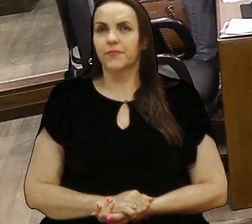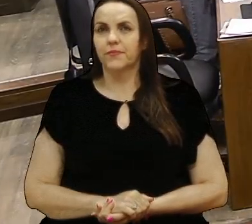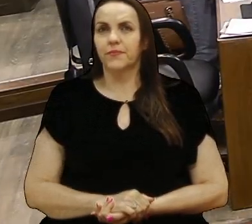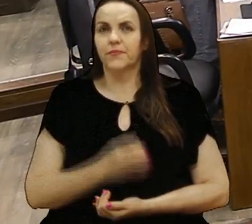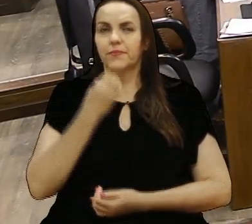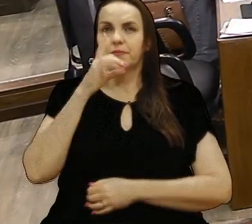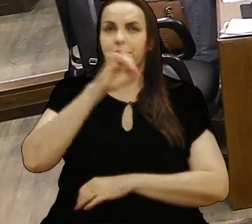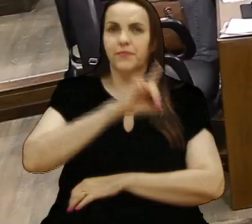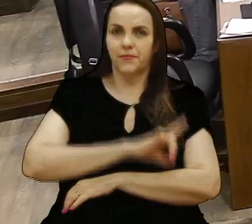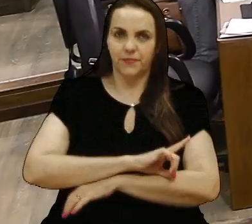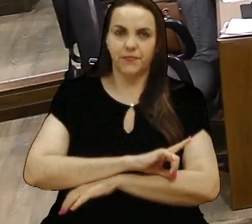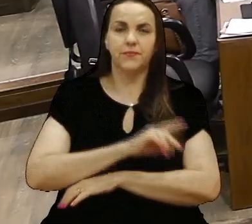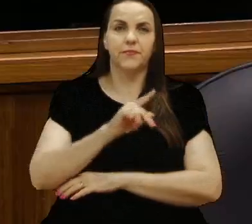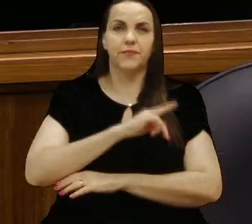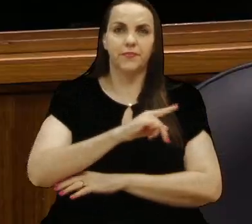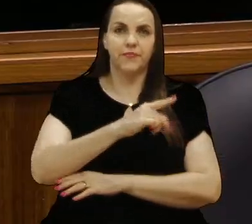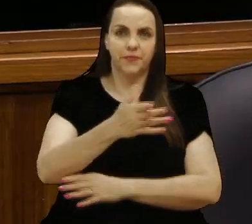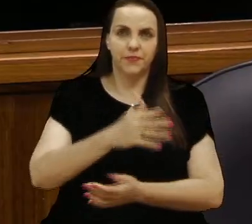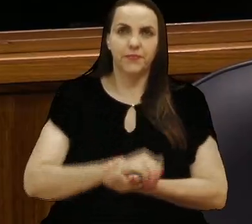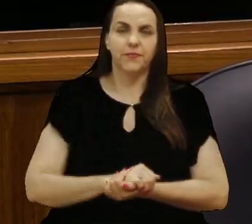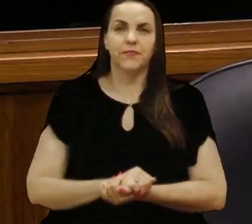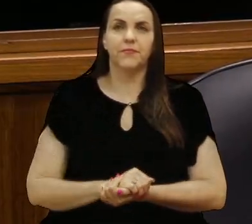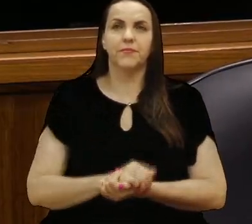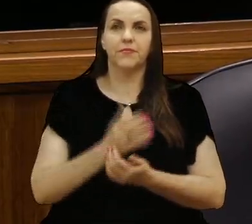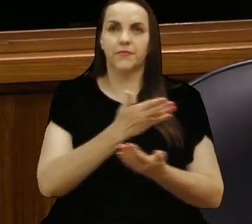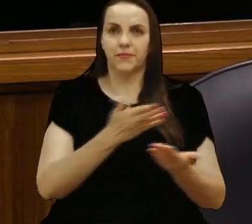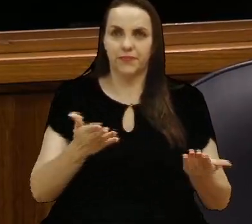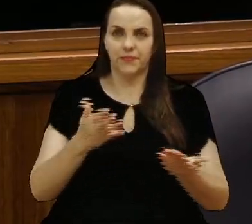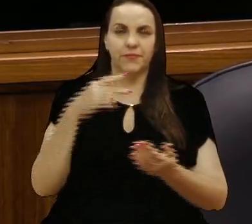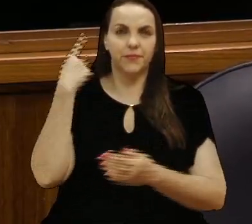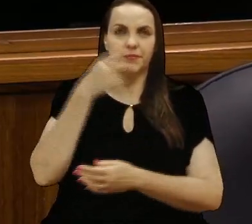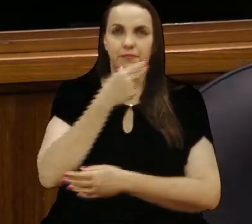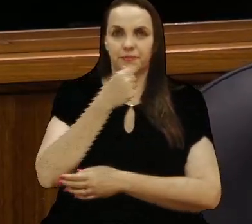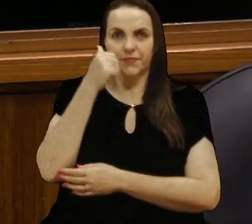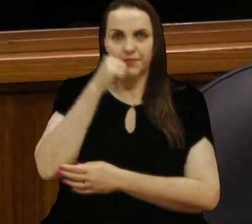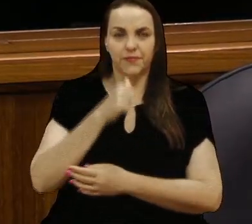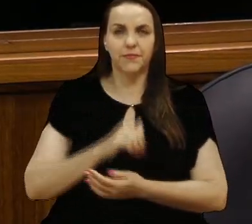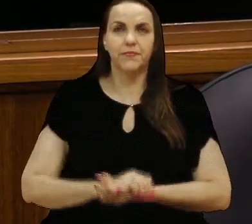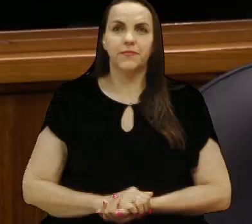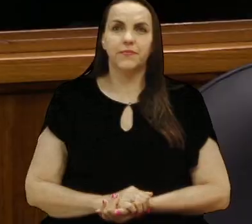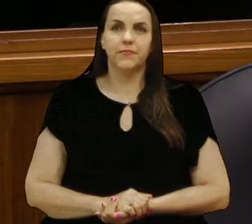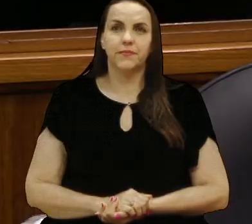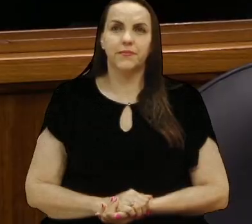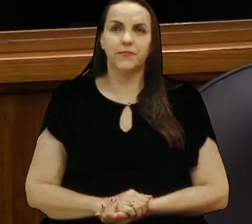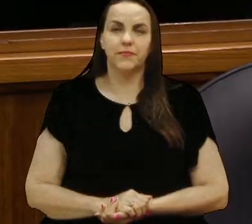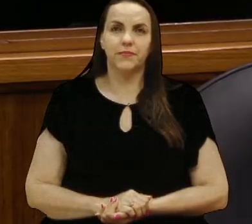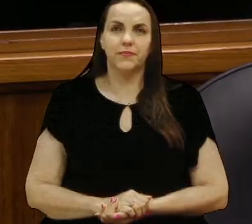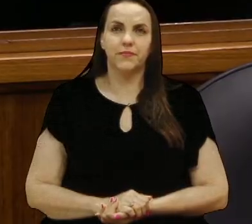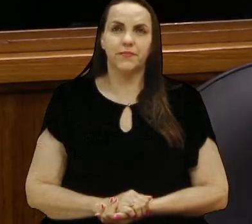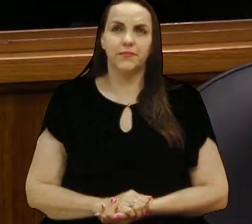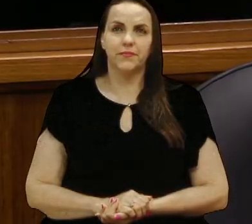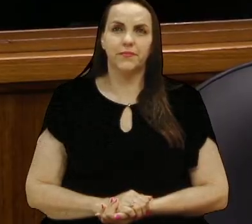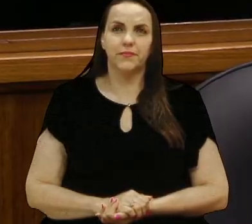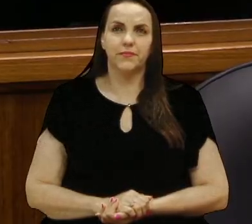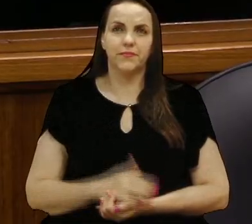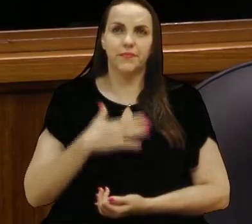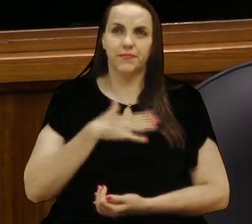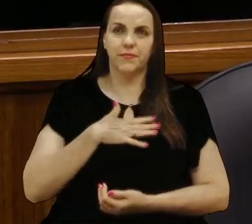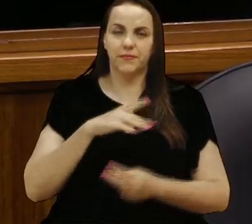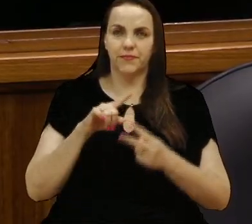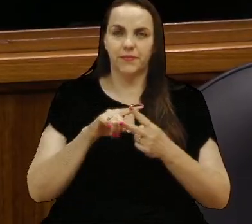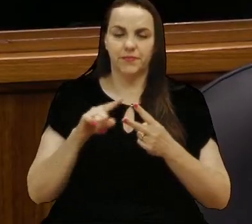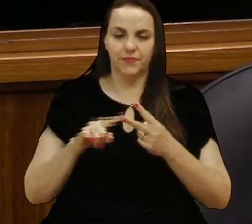Bom dia, senhor presidente, senhoras vereadores, senhores vereadoras. Eu gostaria de fazer 2 votos